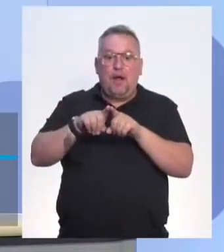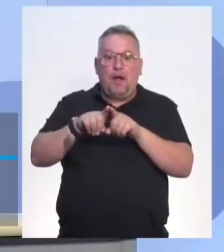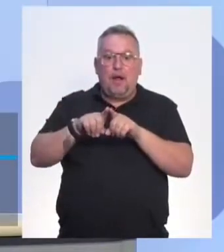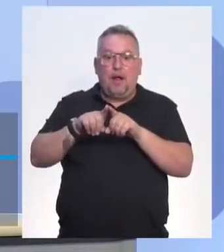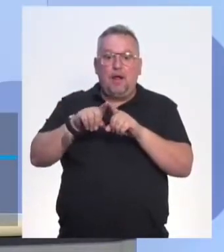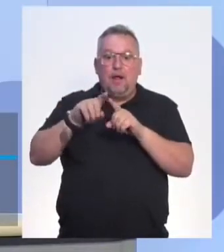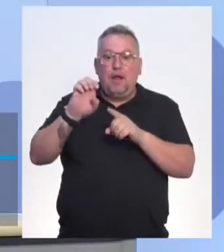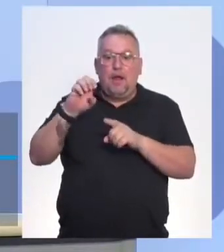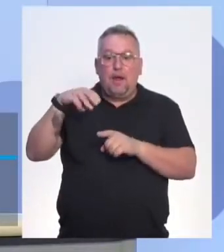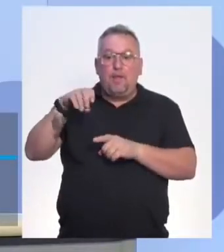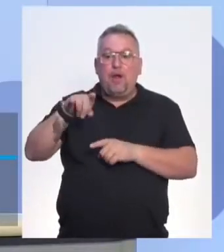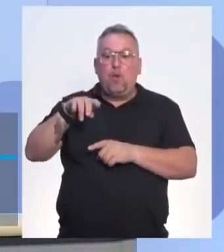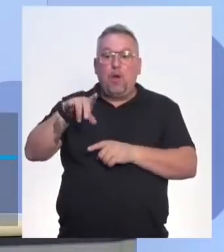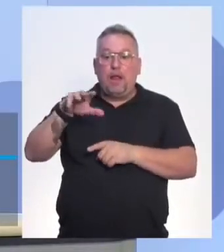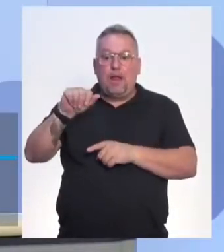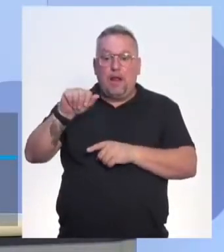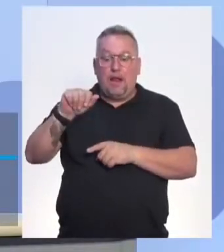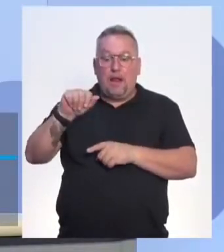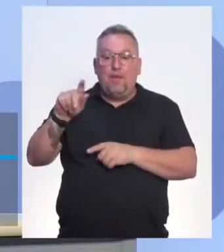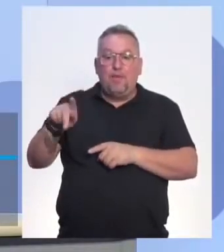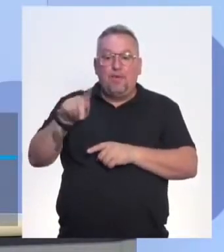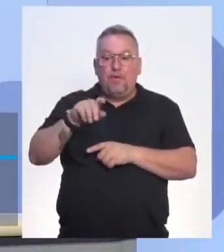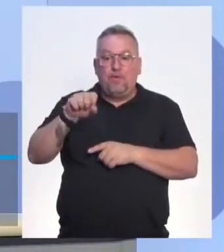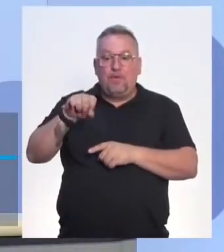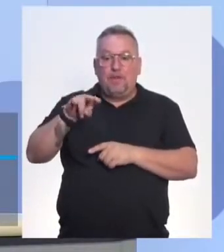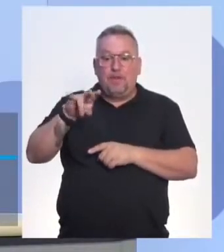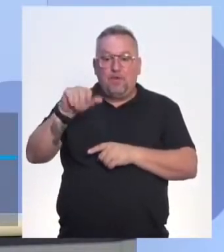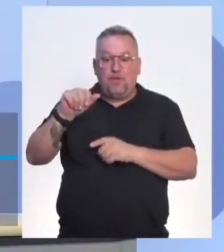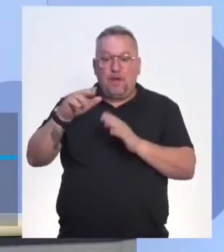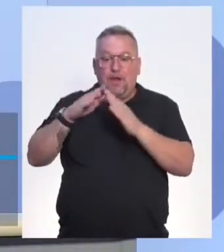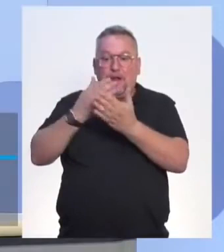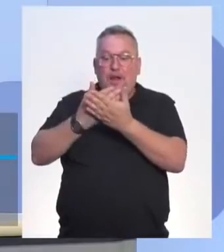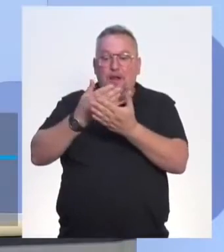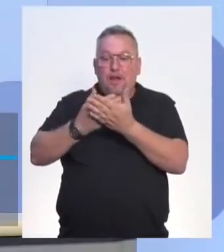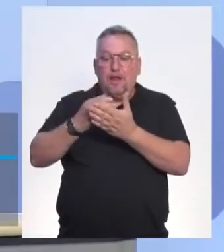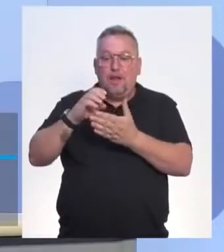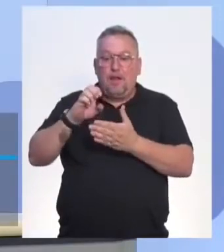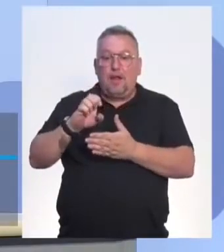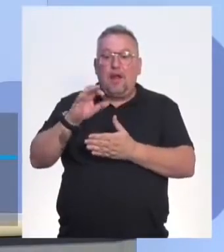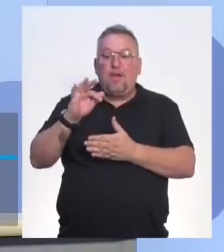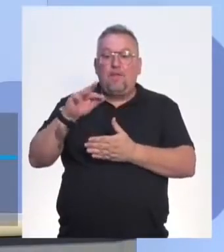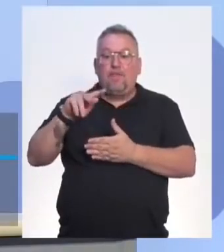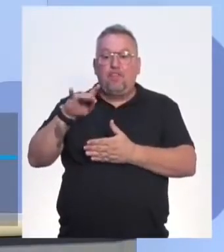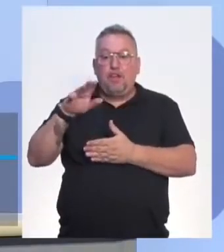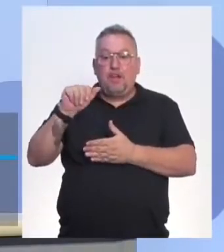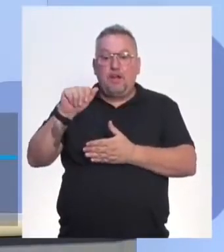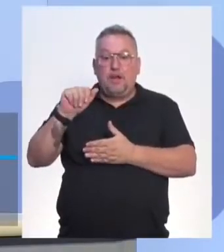a Emanuela, aluna da professora Silvia, da escola Efigênia de